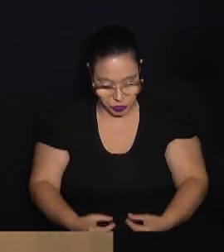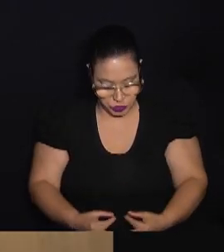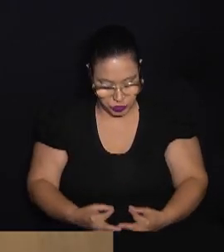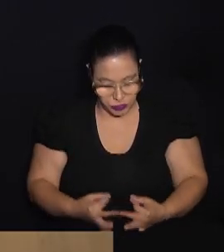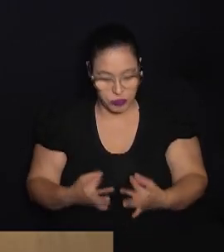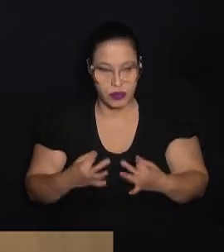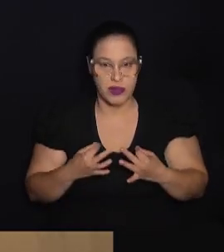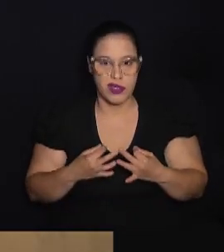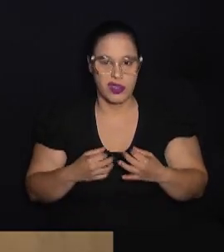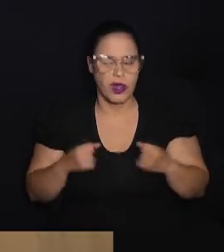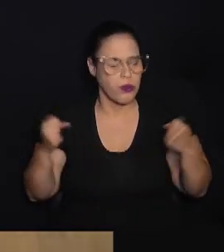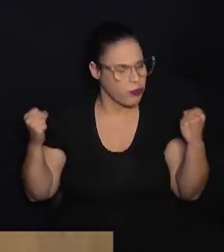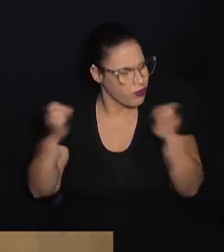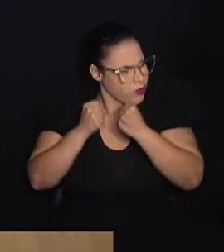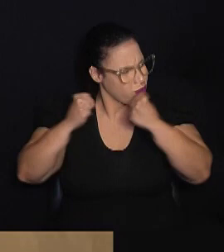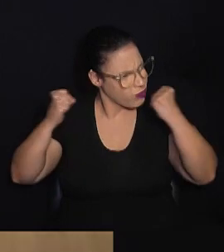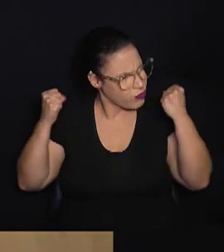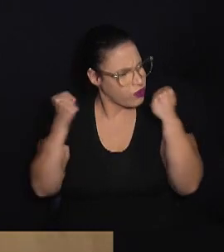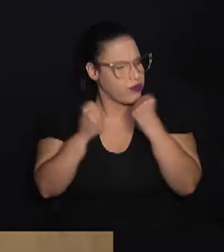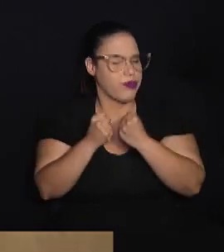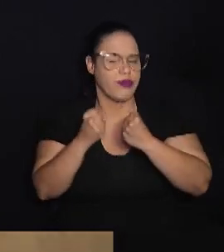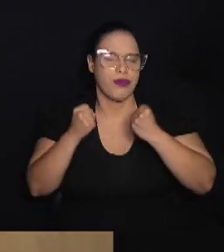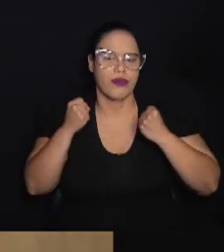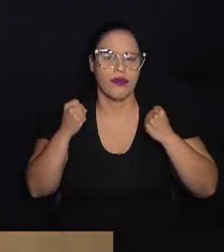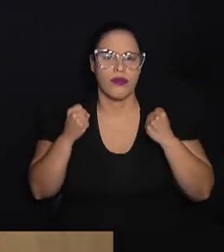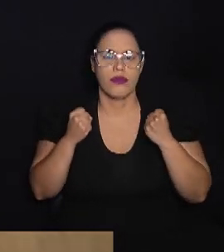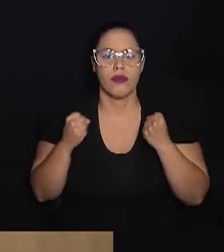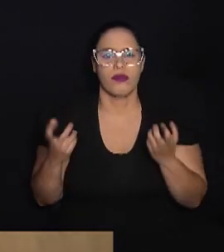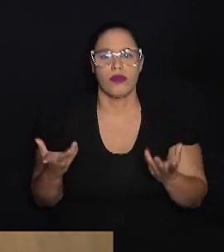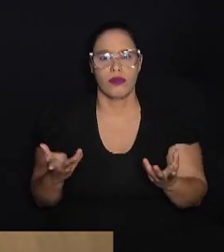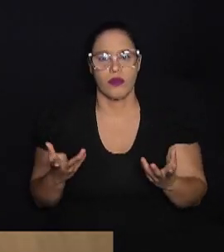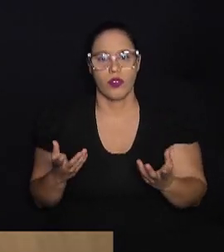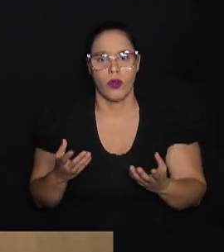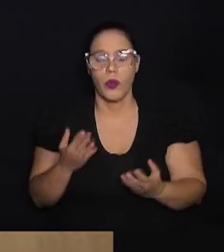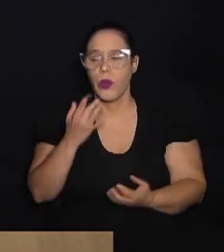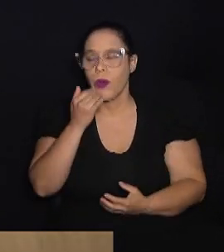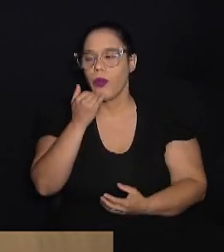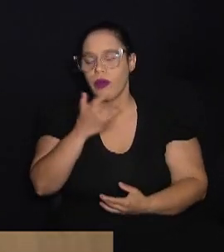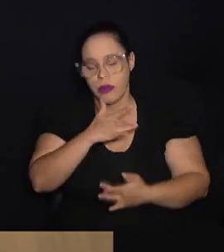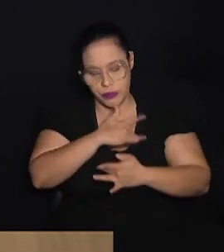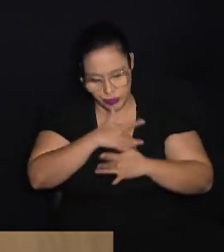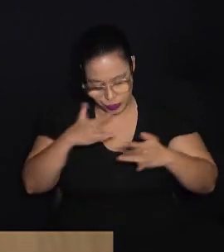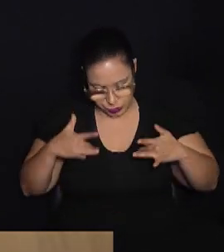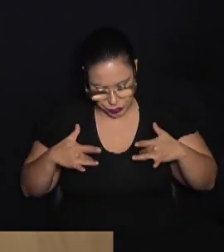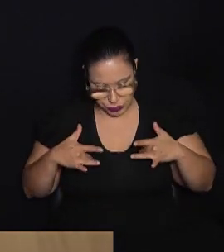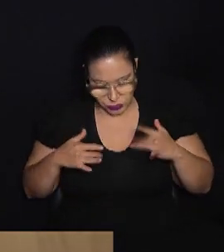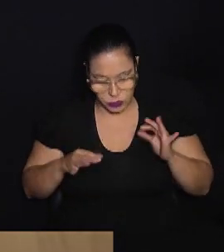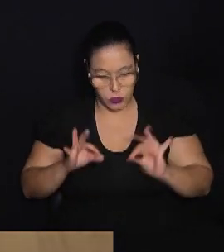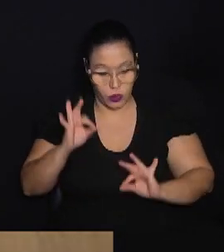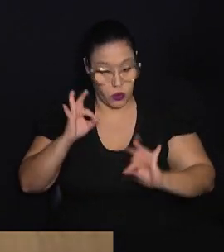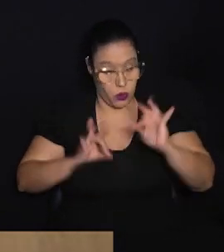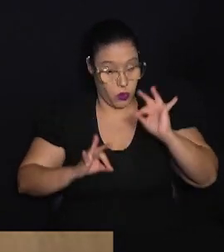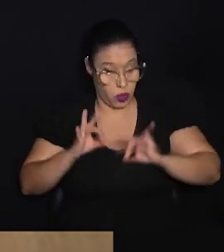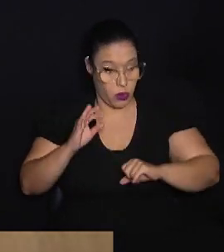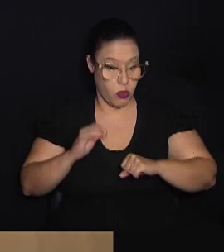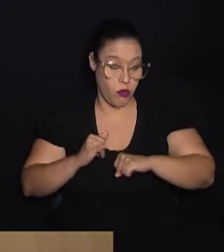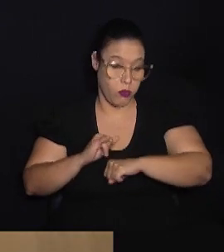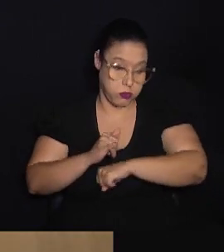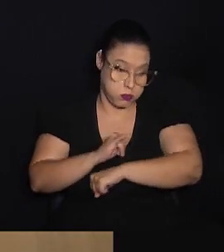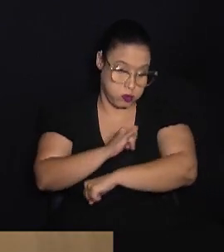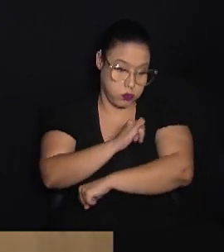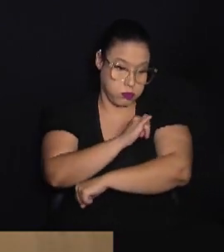ele é atividade física, ele é a dieta mais saudável, o controle de peso. Não existe